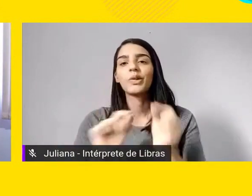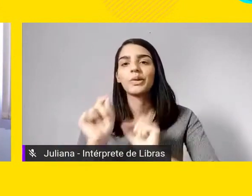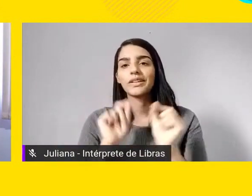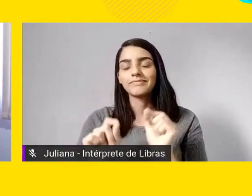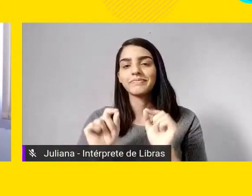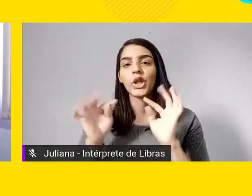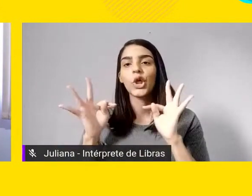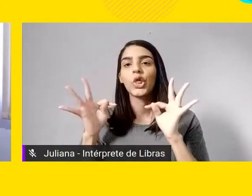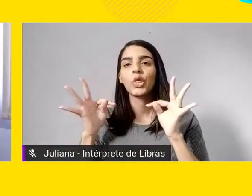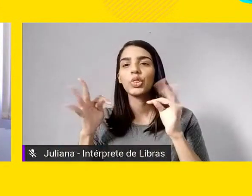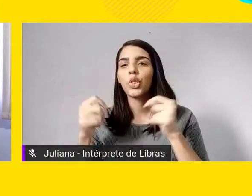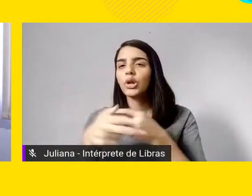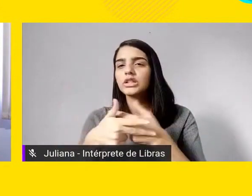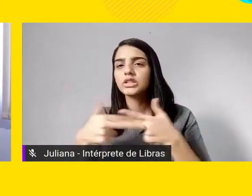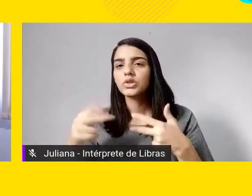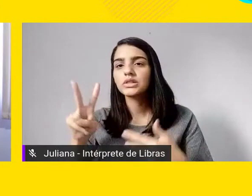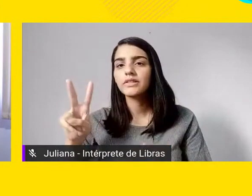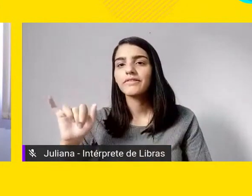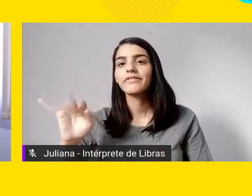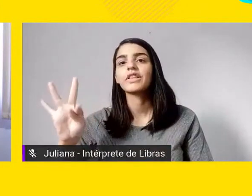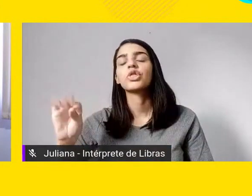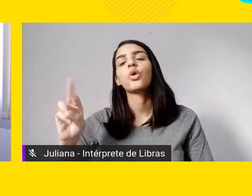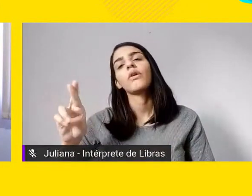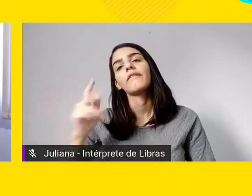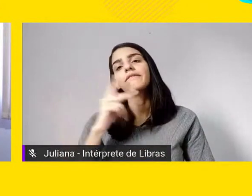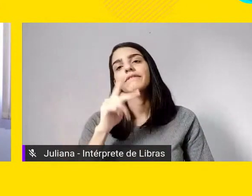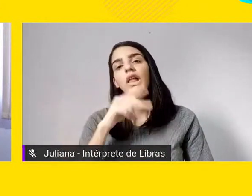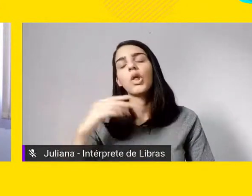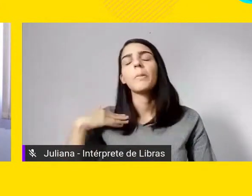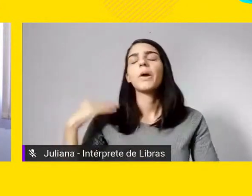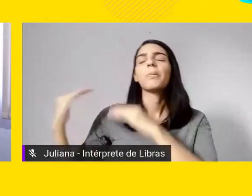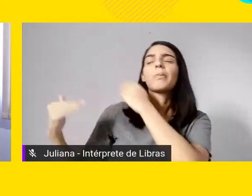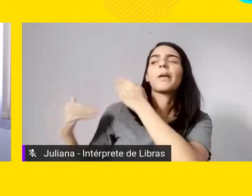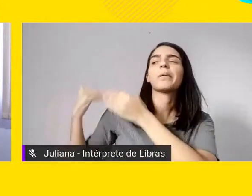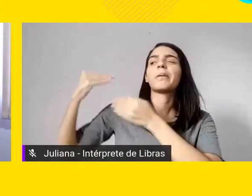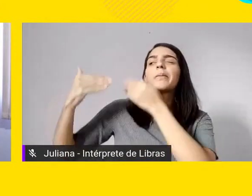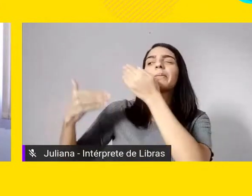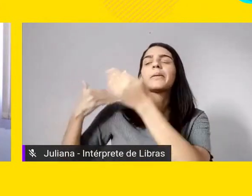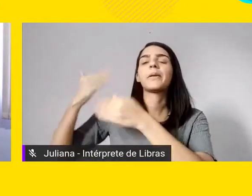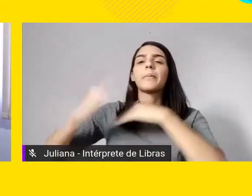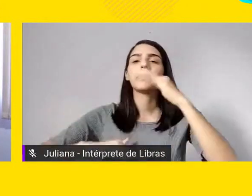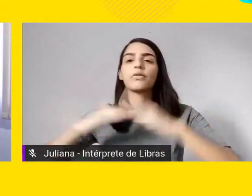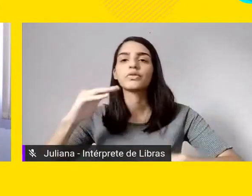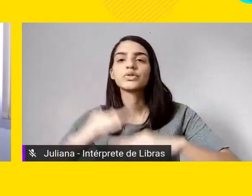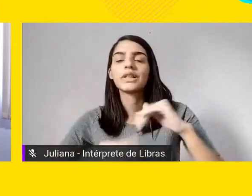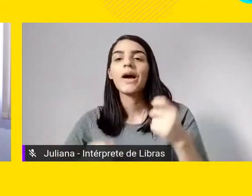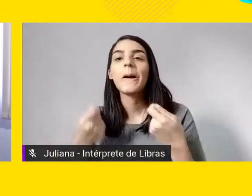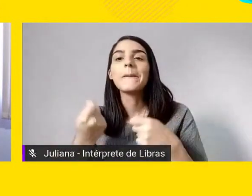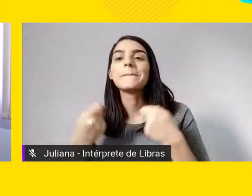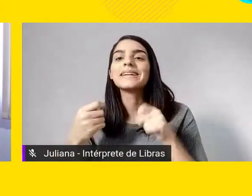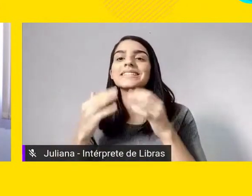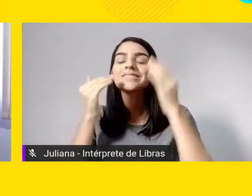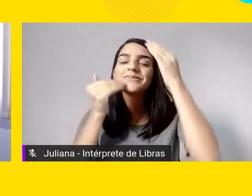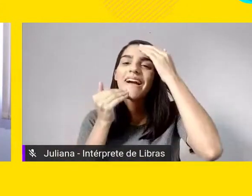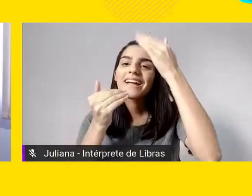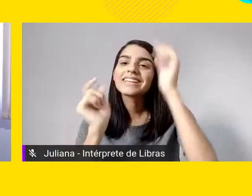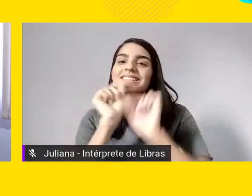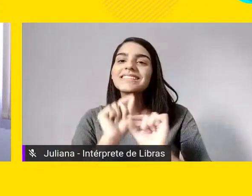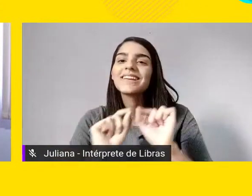o Vitor falou sobre a minha trajetória profissional eu devo à Universidade Federal do Rio de